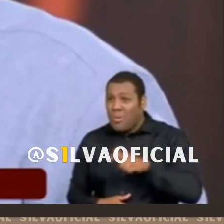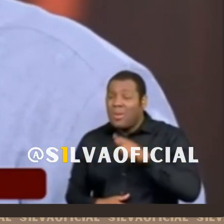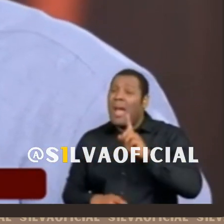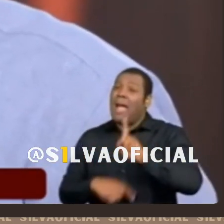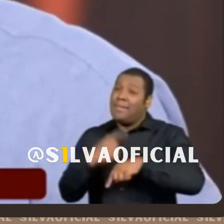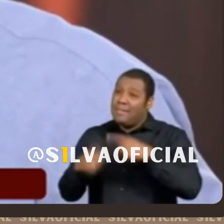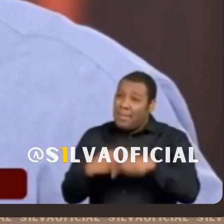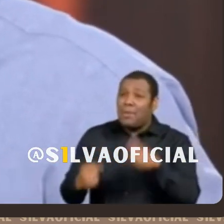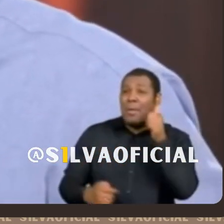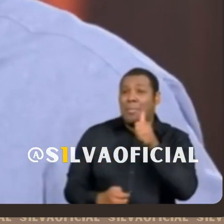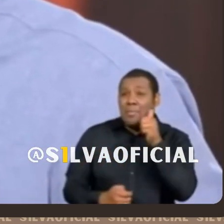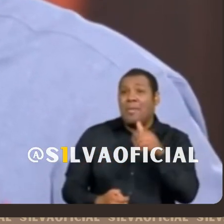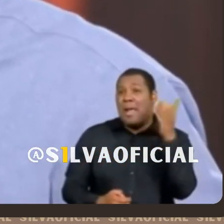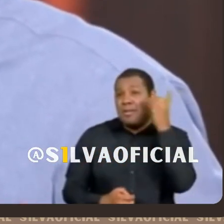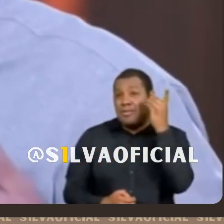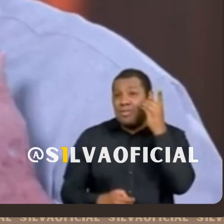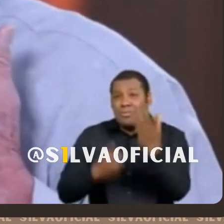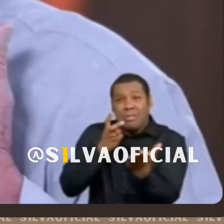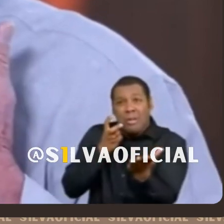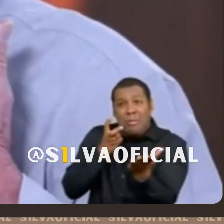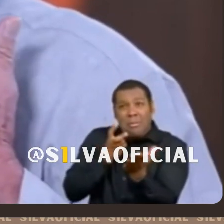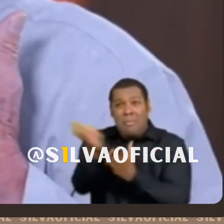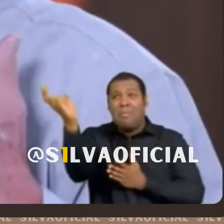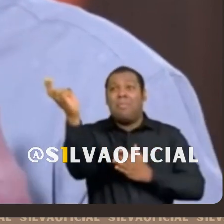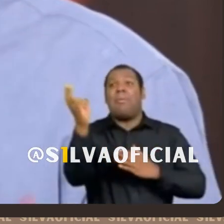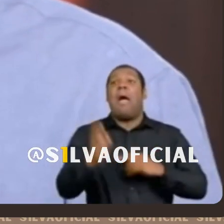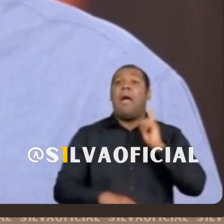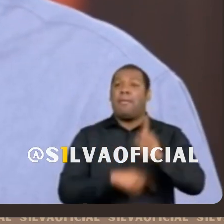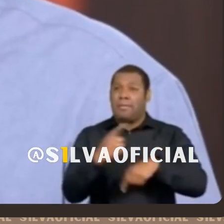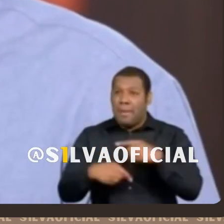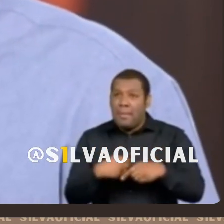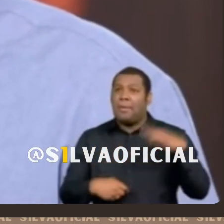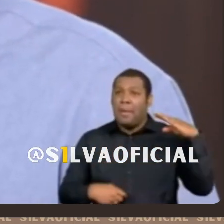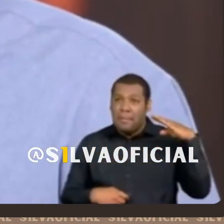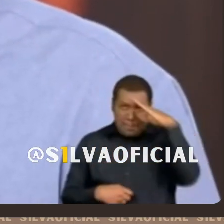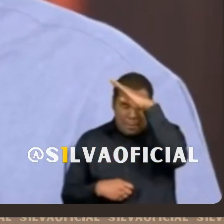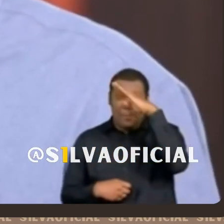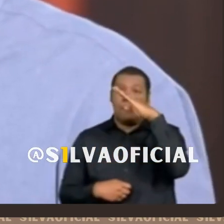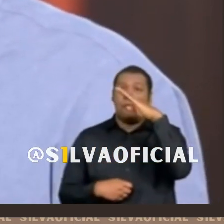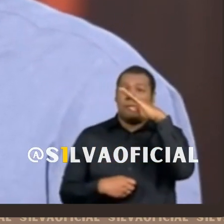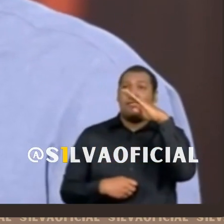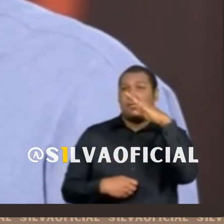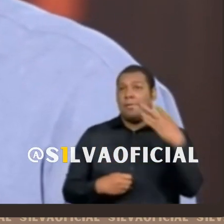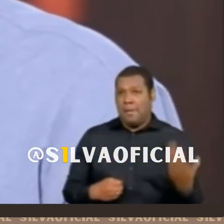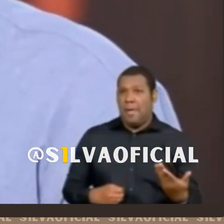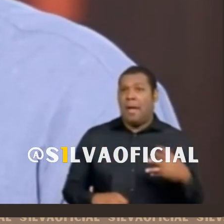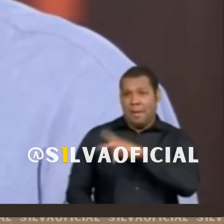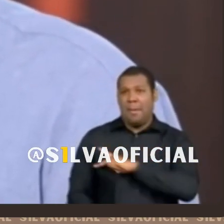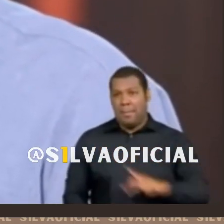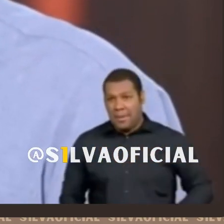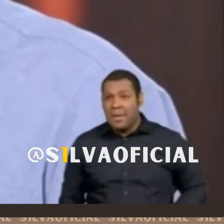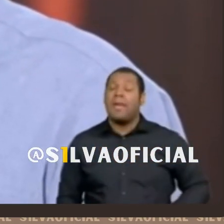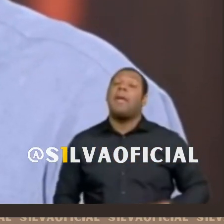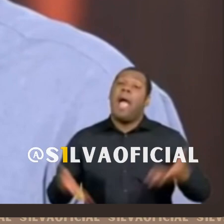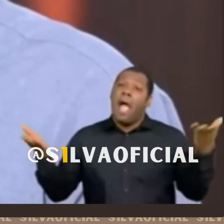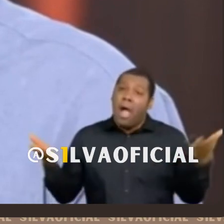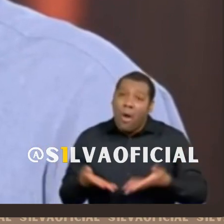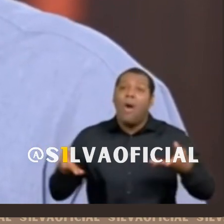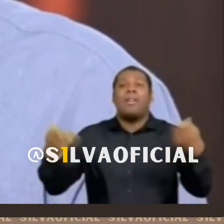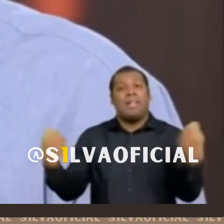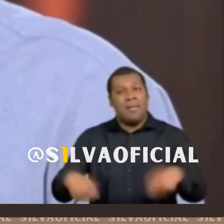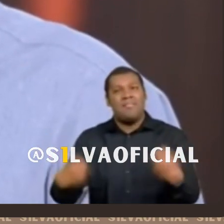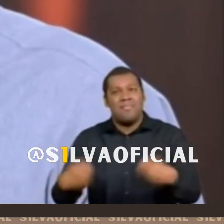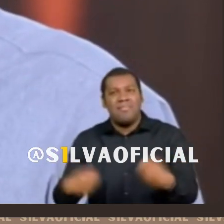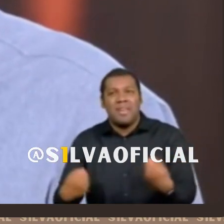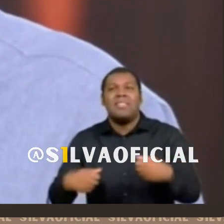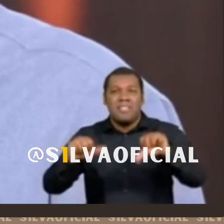eleição do Coisa. Ou seja, foi tudo uma coisa maluca. Agora nós temos que recuperar. E isso só pode ser feito num regime democrático, com